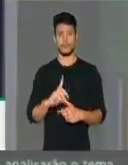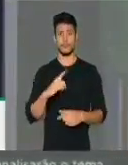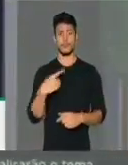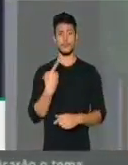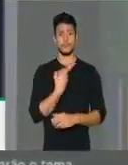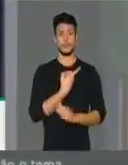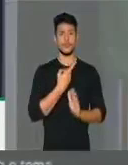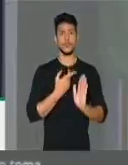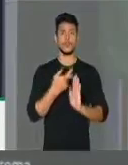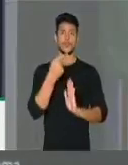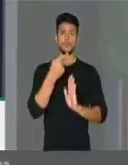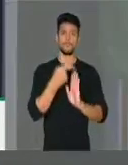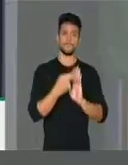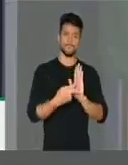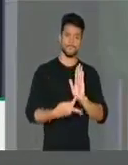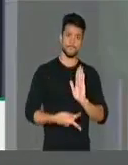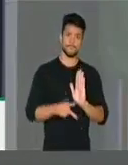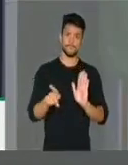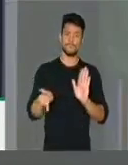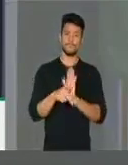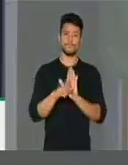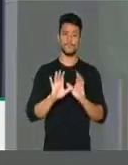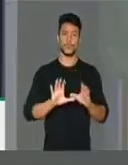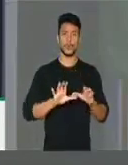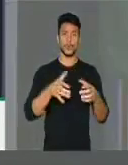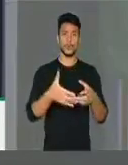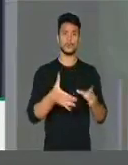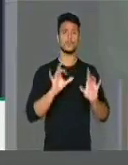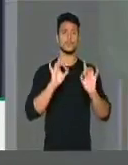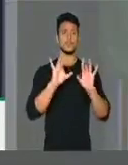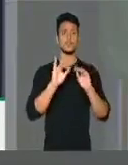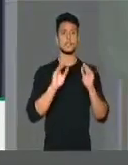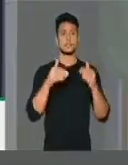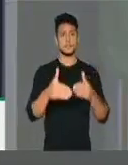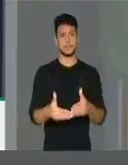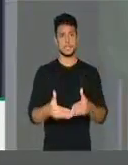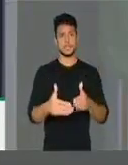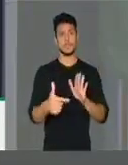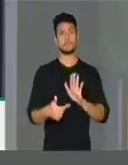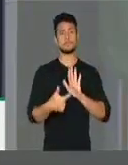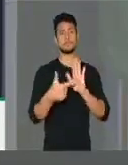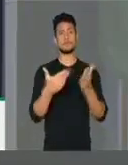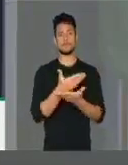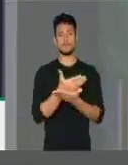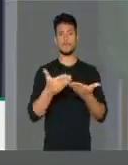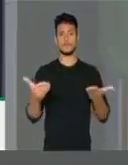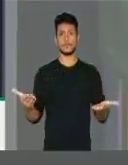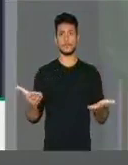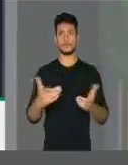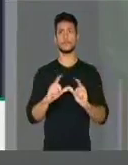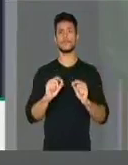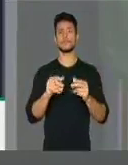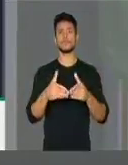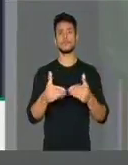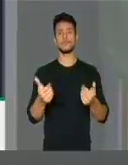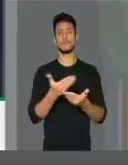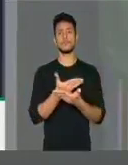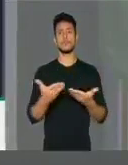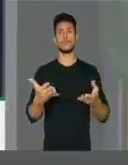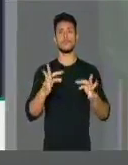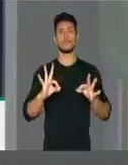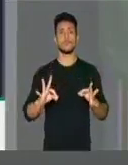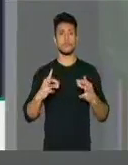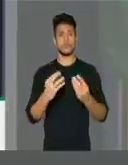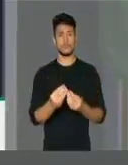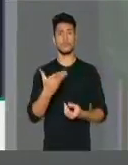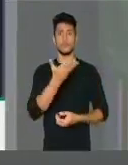nosso parecer pela comissão especial vem a esse plenário fazer um apelo a todos